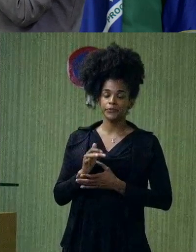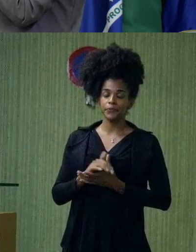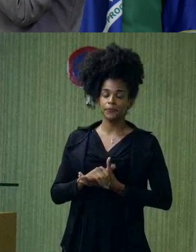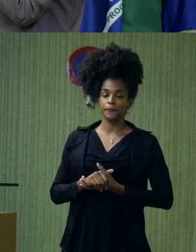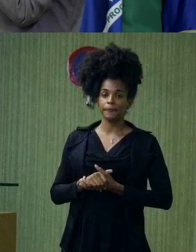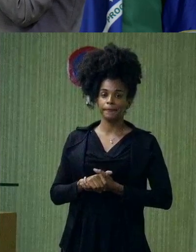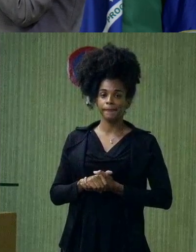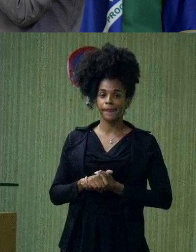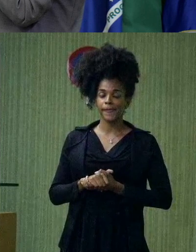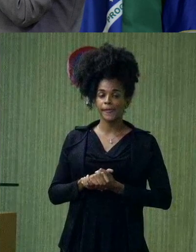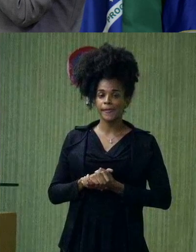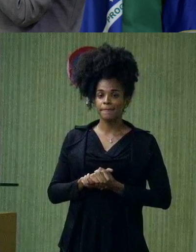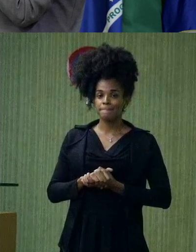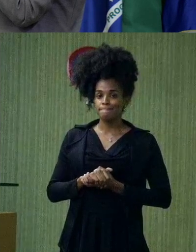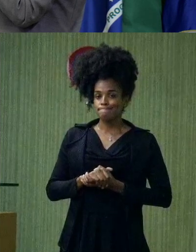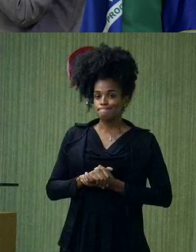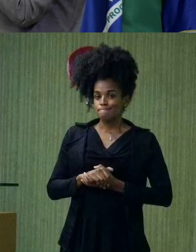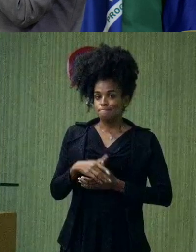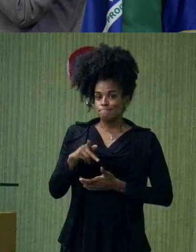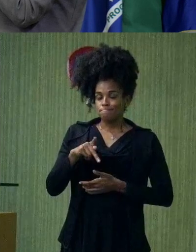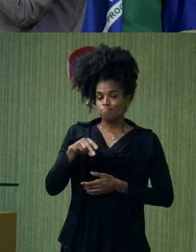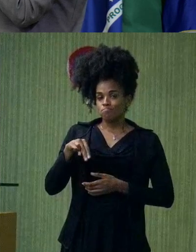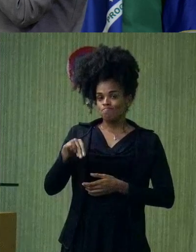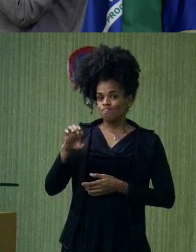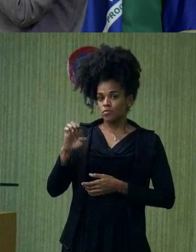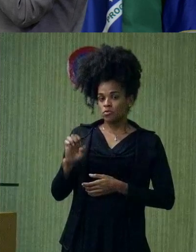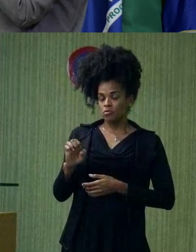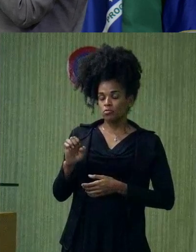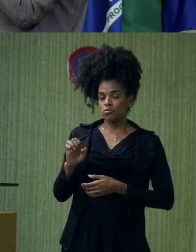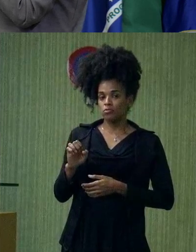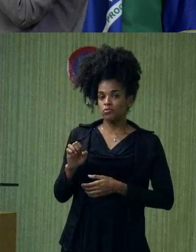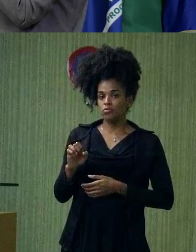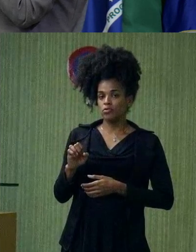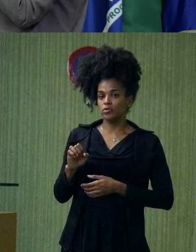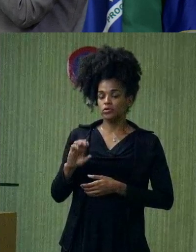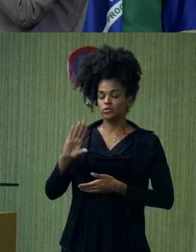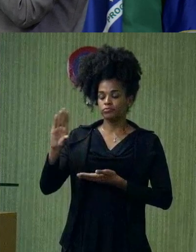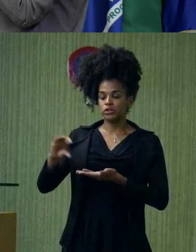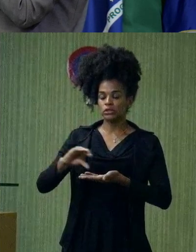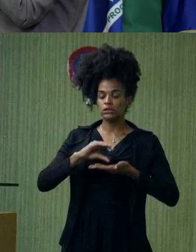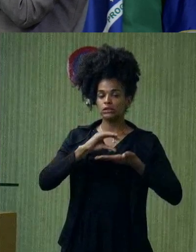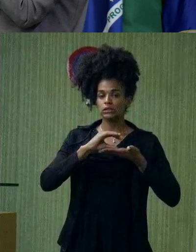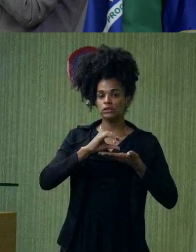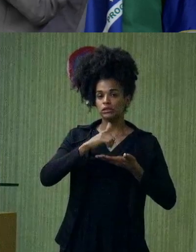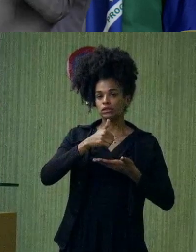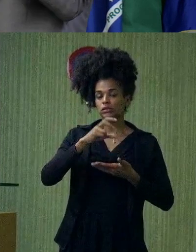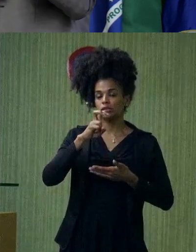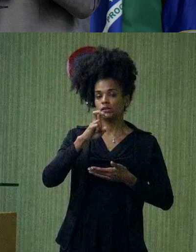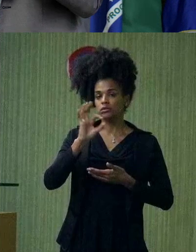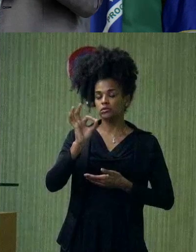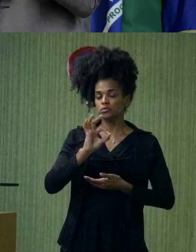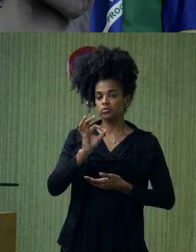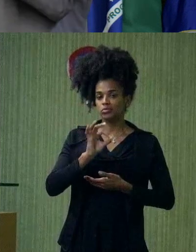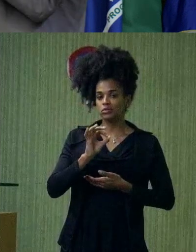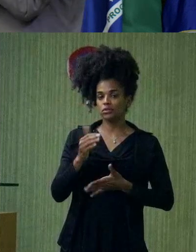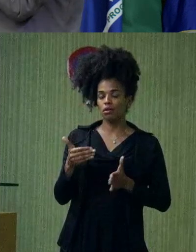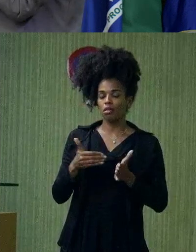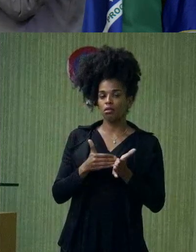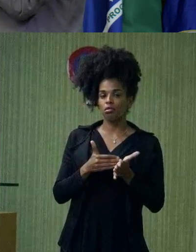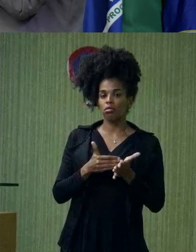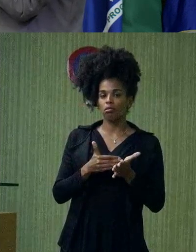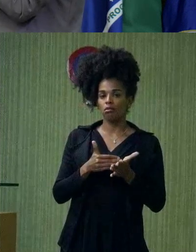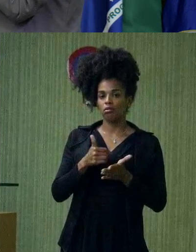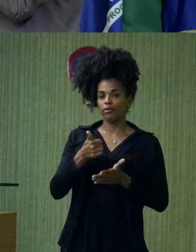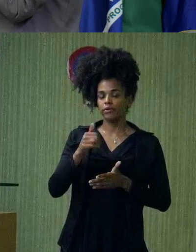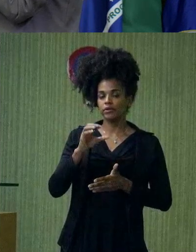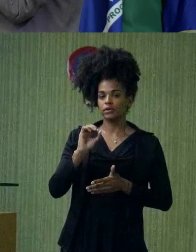pne 2 falava investir no mínimo o equivalente a 10% do PIB até o final do decênio o